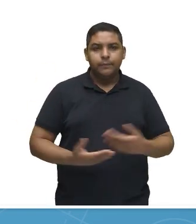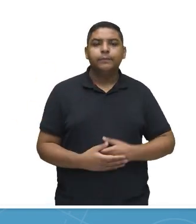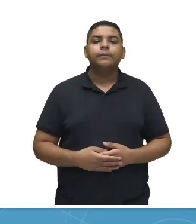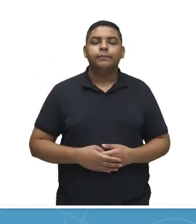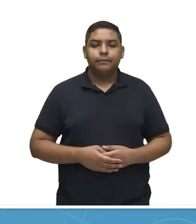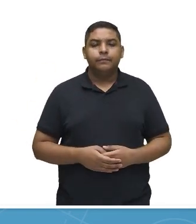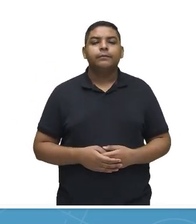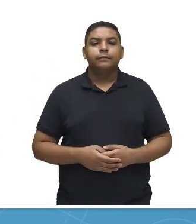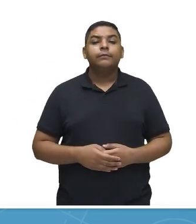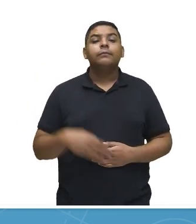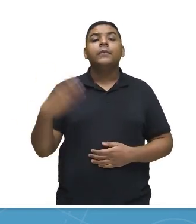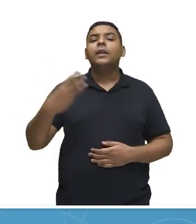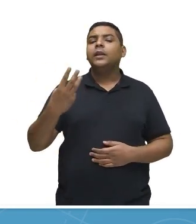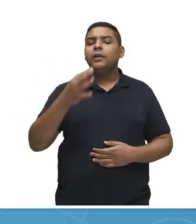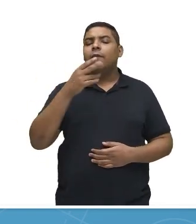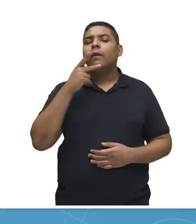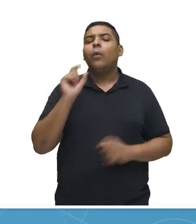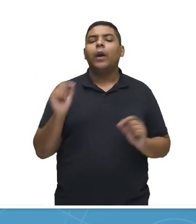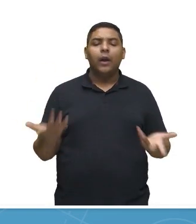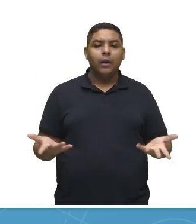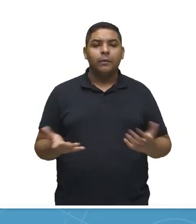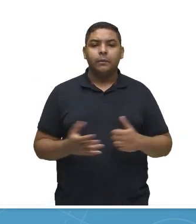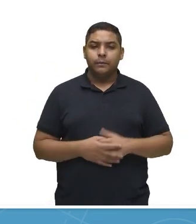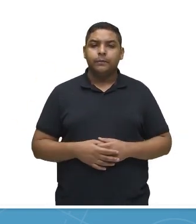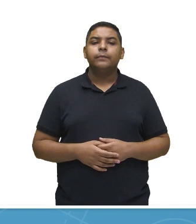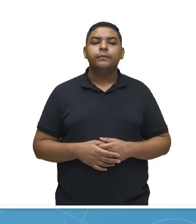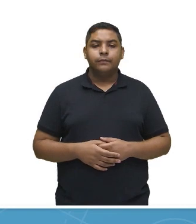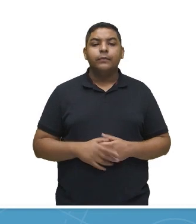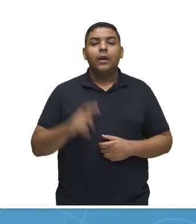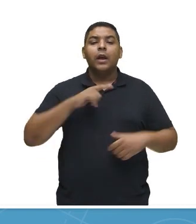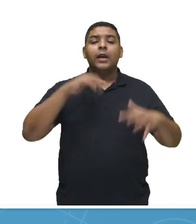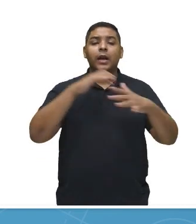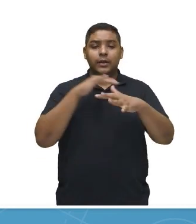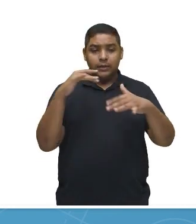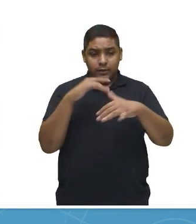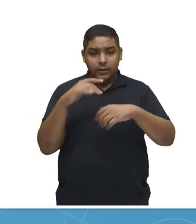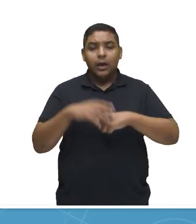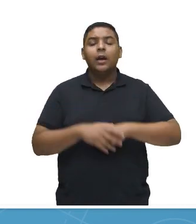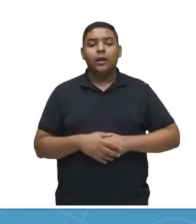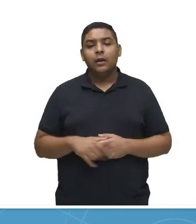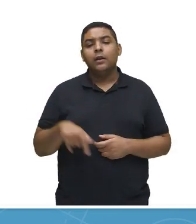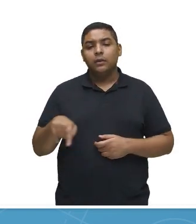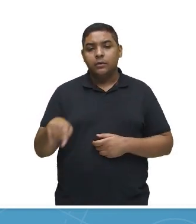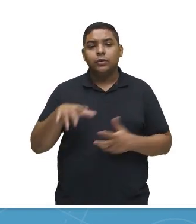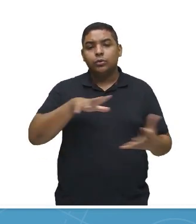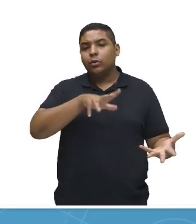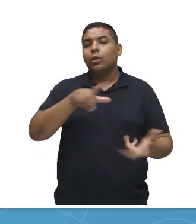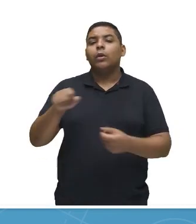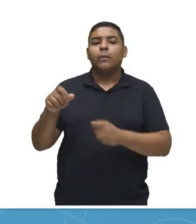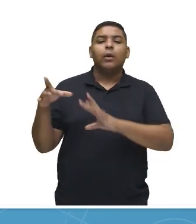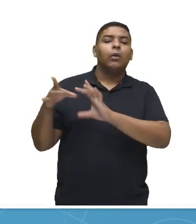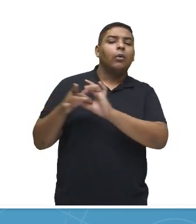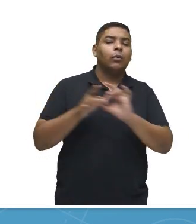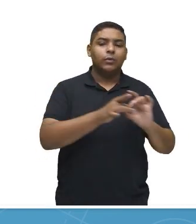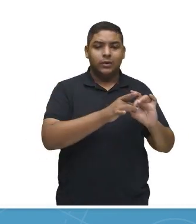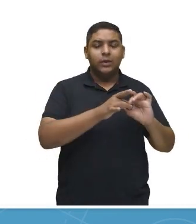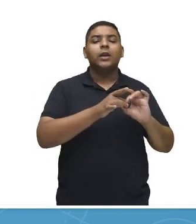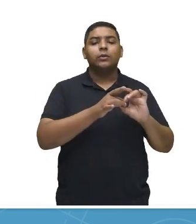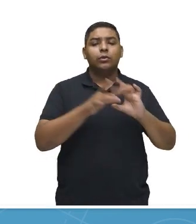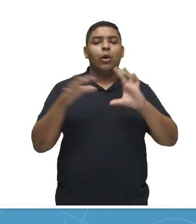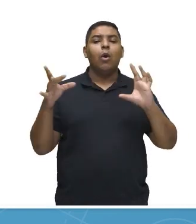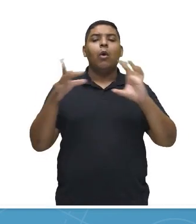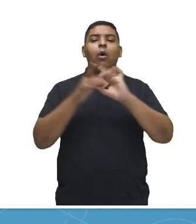A terceira diz o seguinte, sobre cidades globais agora. No contexto de urbanização mundial,